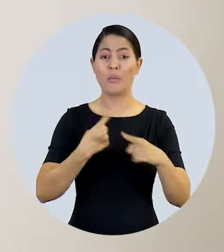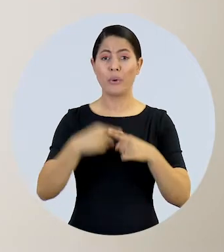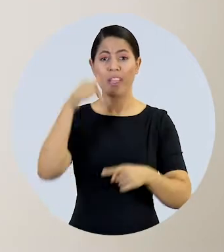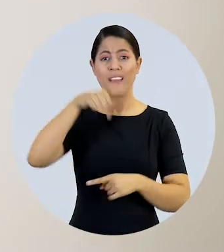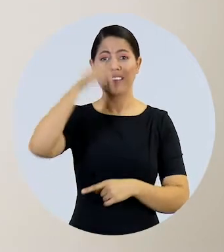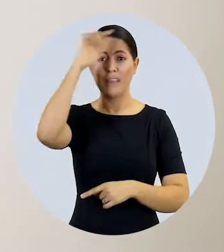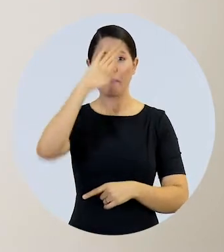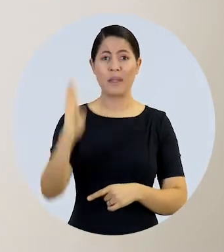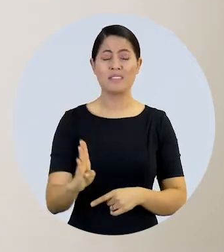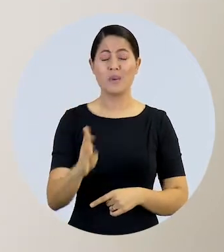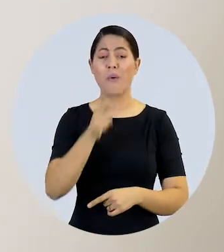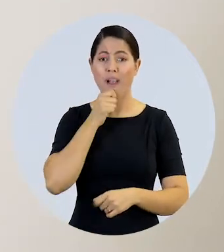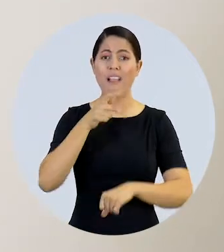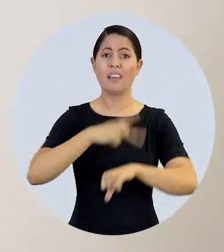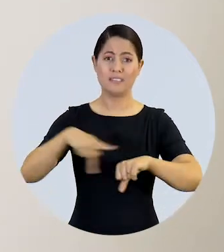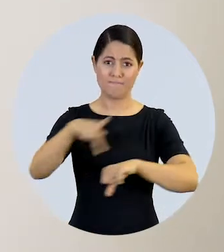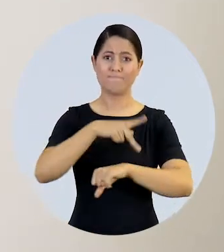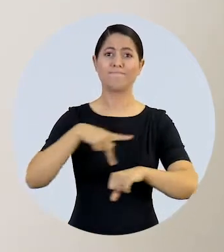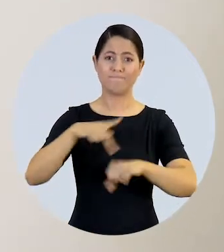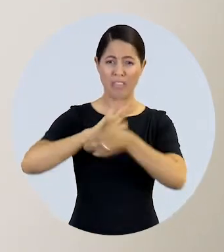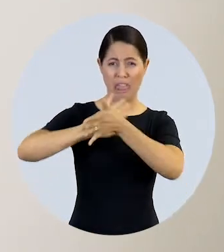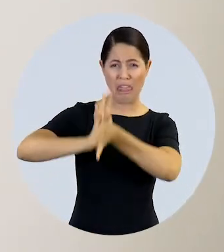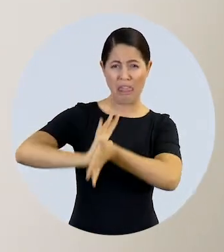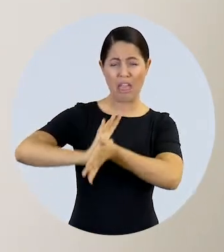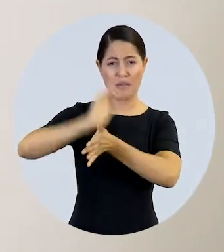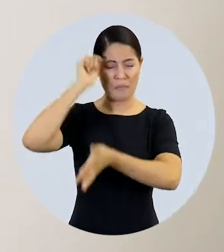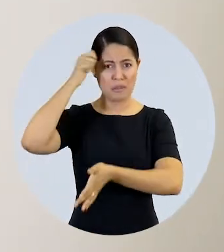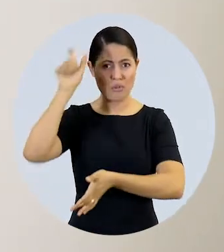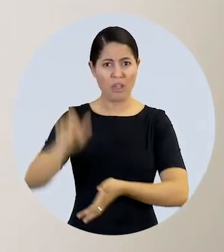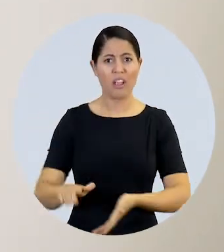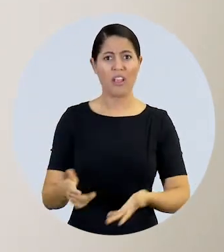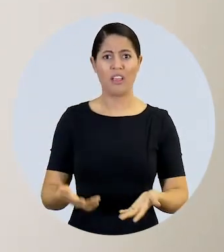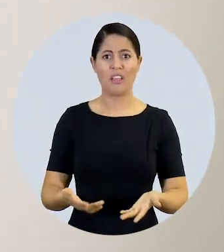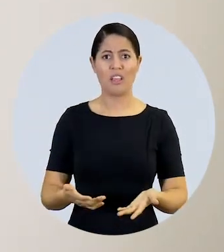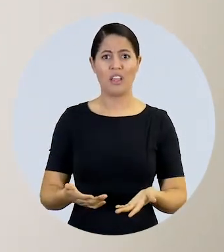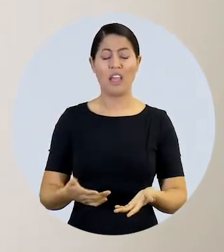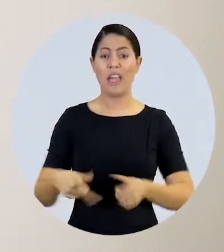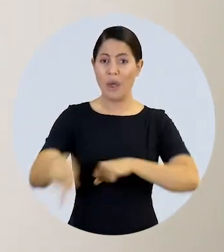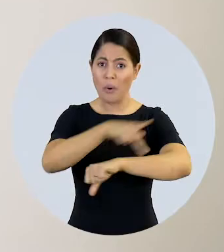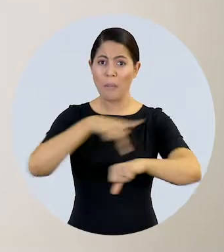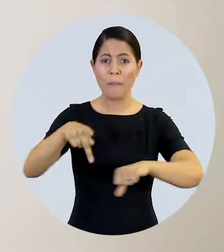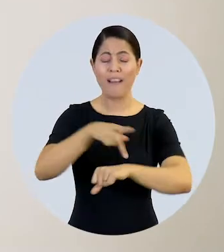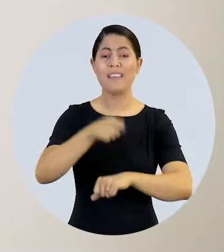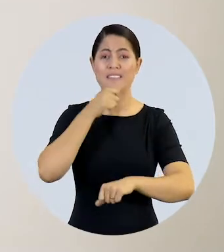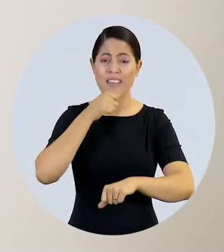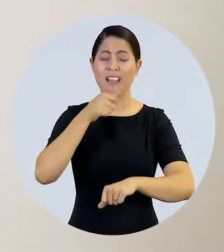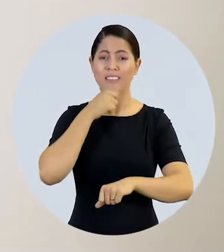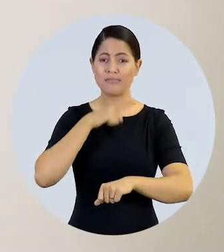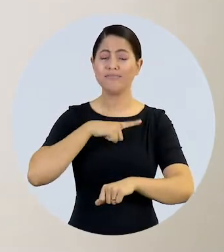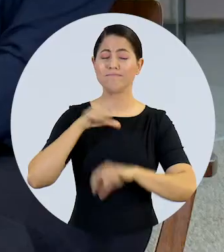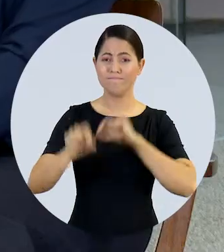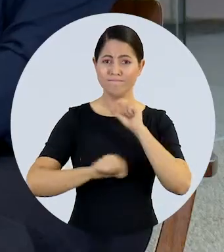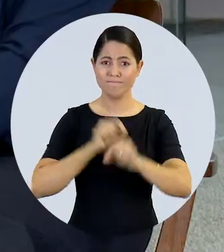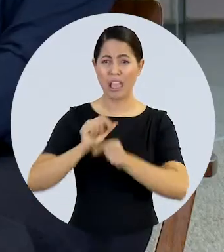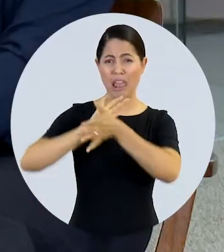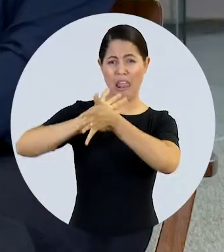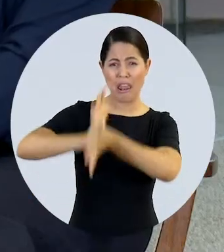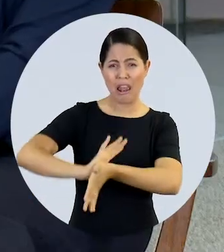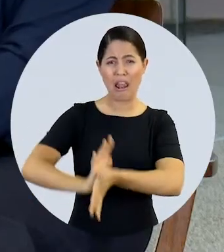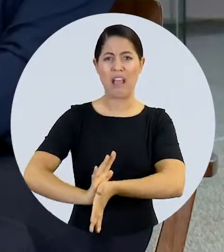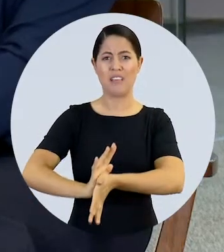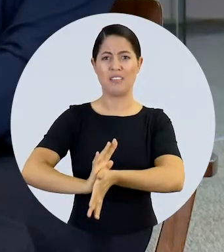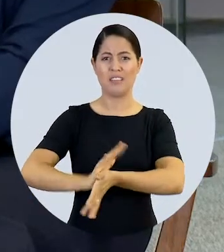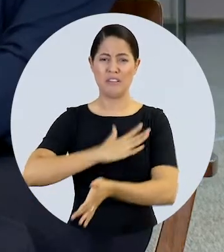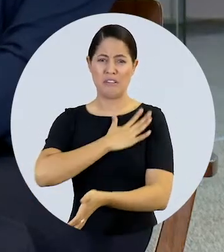Brasil racista, um país racista, um país que é sustentado em preconceitos e discriminações.